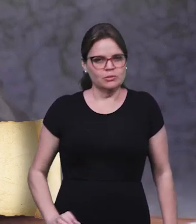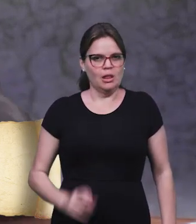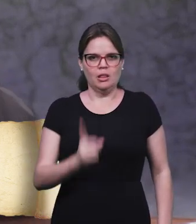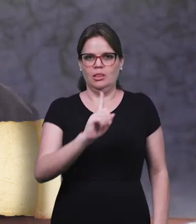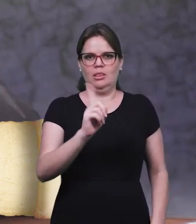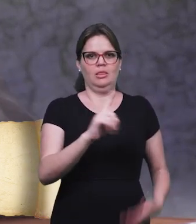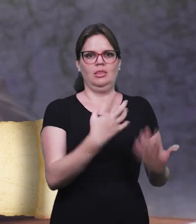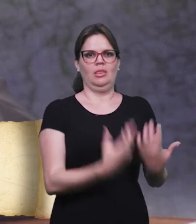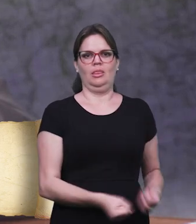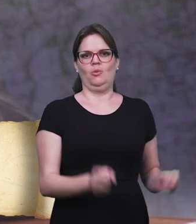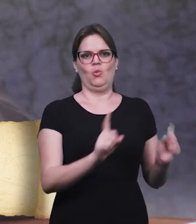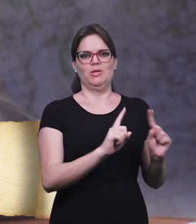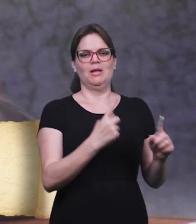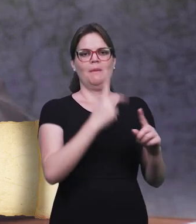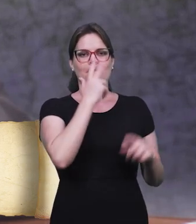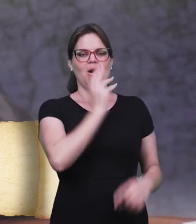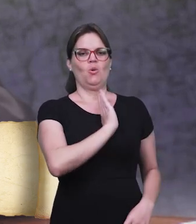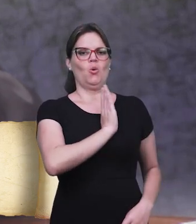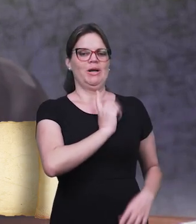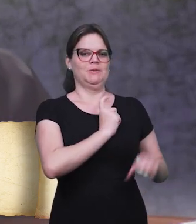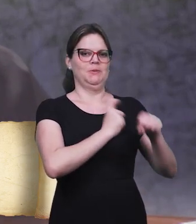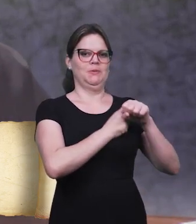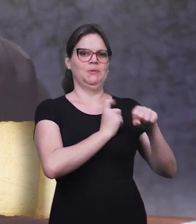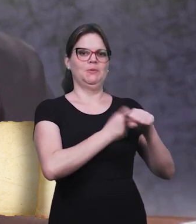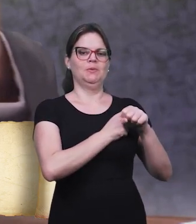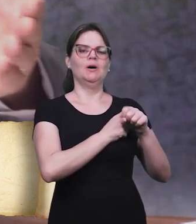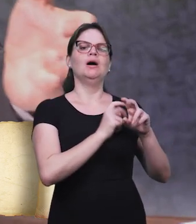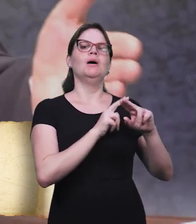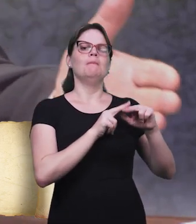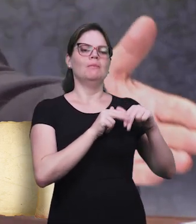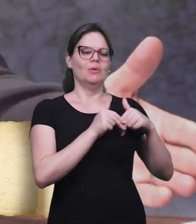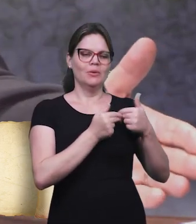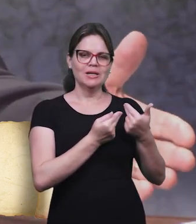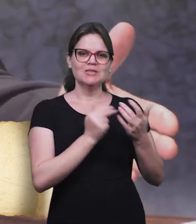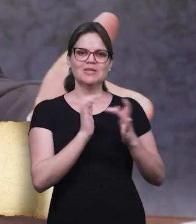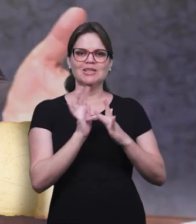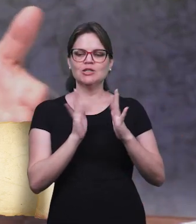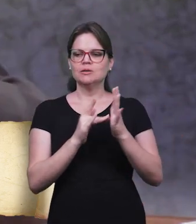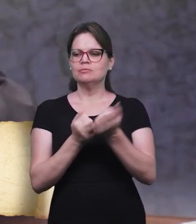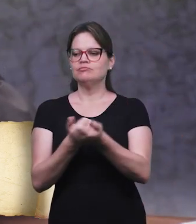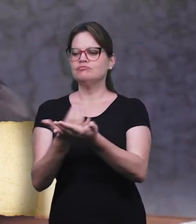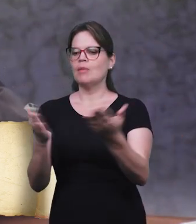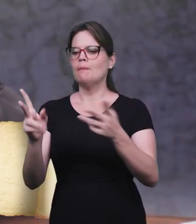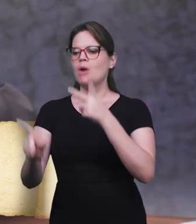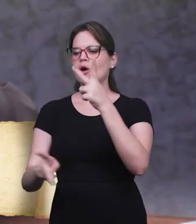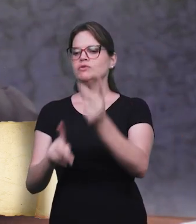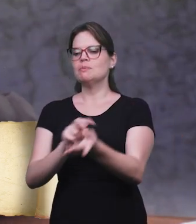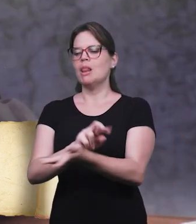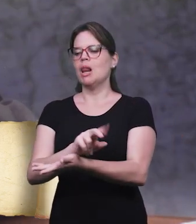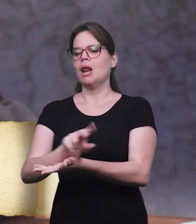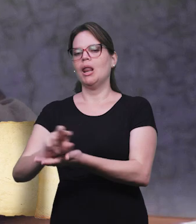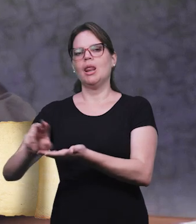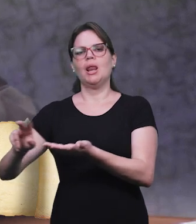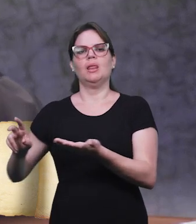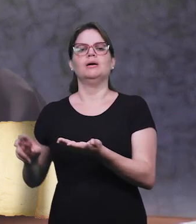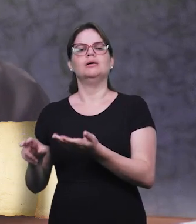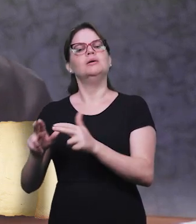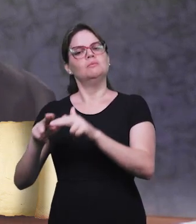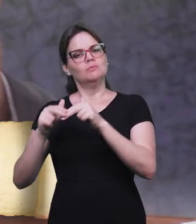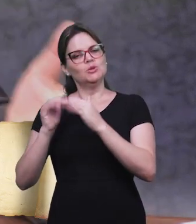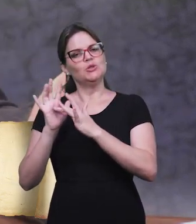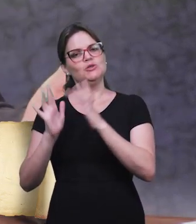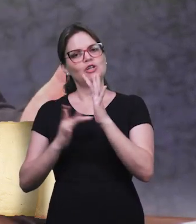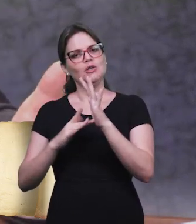Cristo, ou o Messias que eles esperavam, o Senhor se voltou para os gentios, que afinal o Senhor é Deus